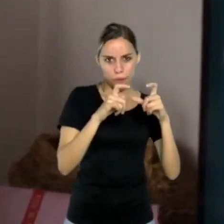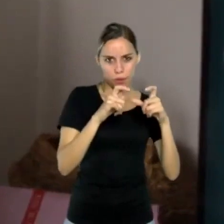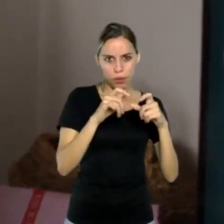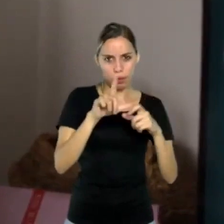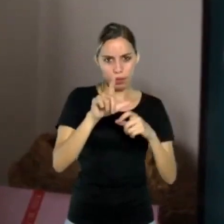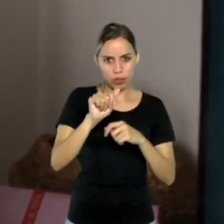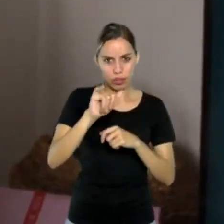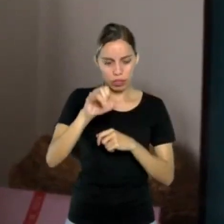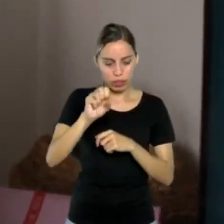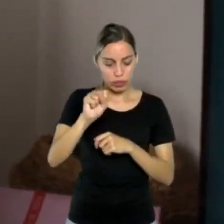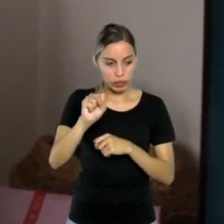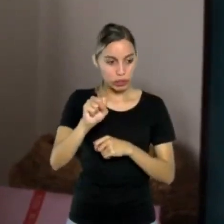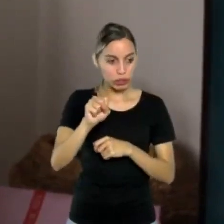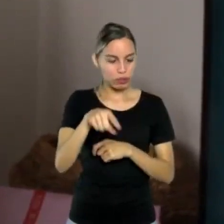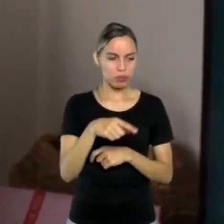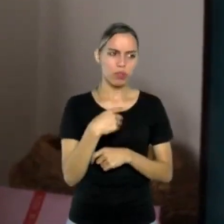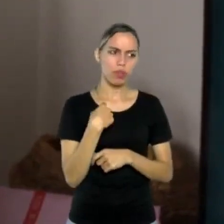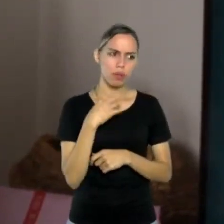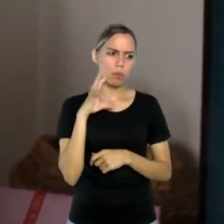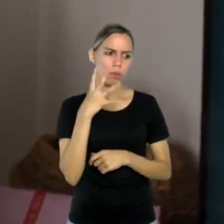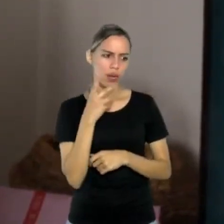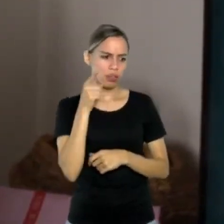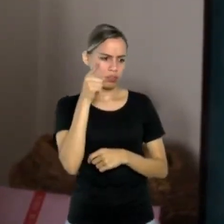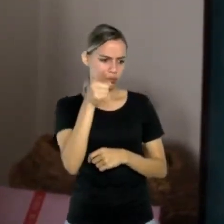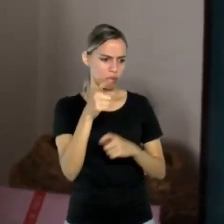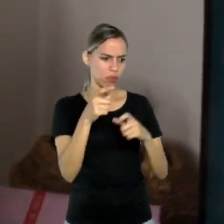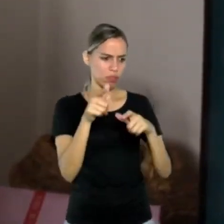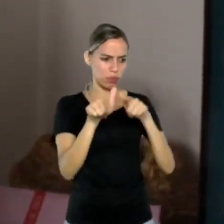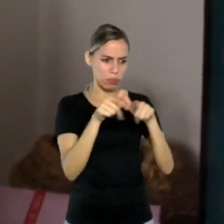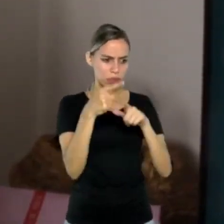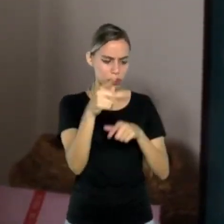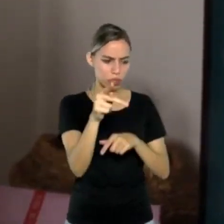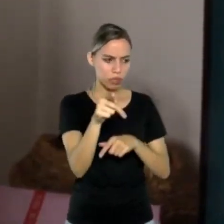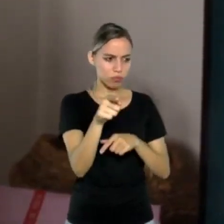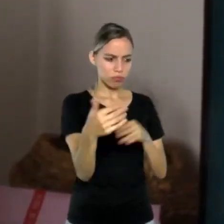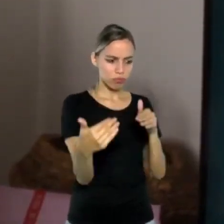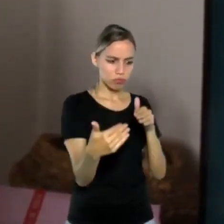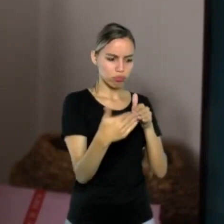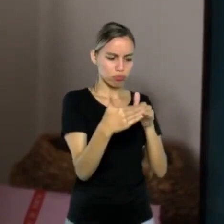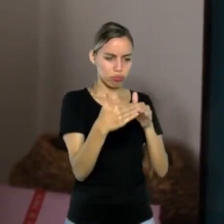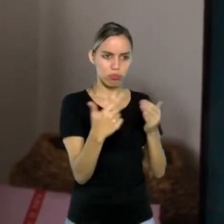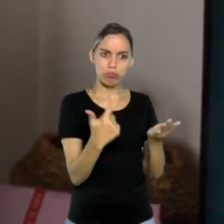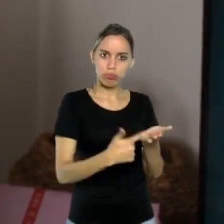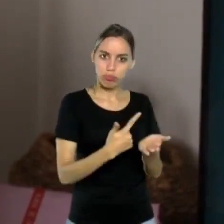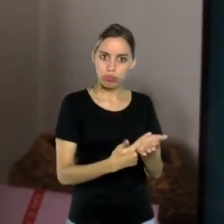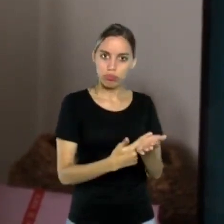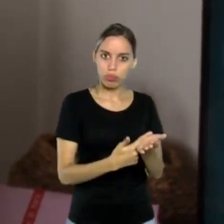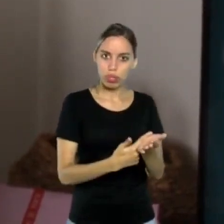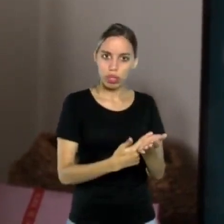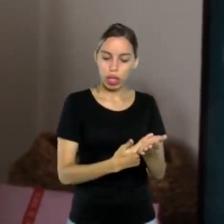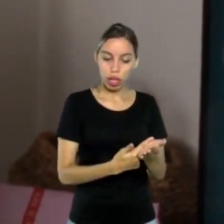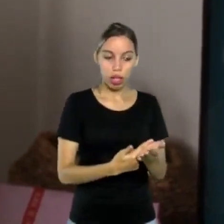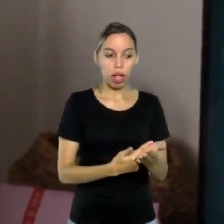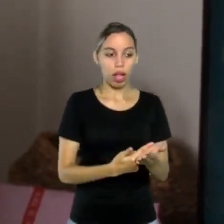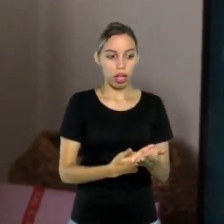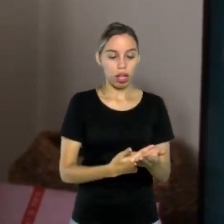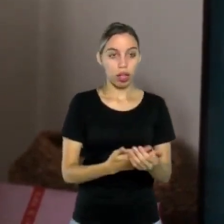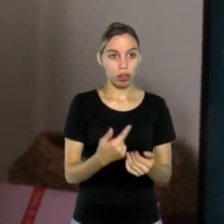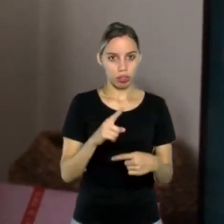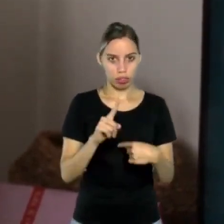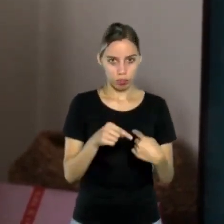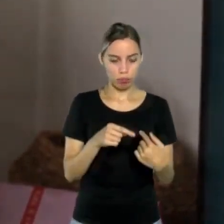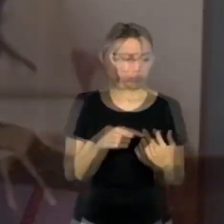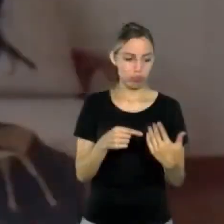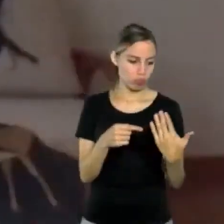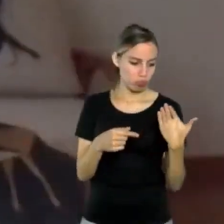do livro com uma fotografia de uma praia com o mar ao fundo. E de fato acho que tinha mesmo, assim, ele me mandou